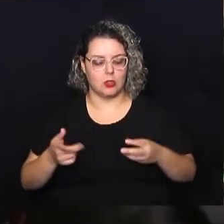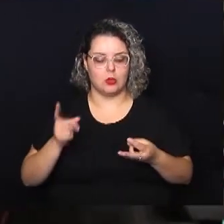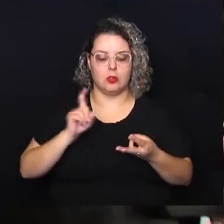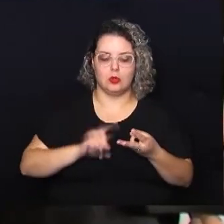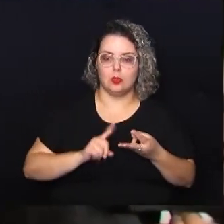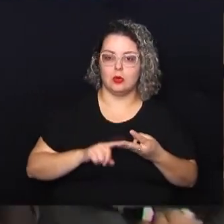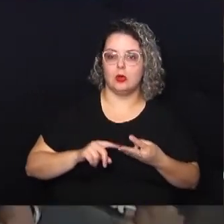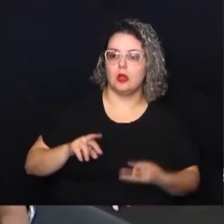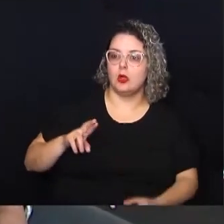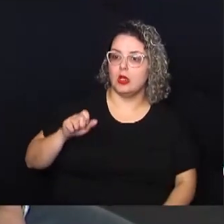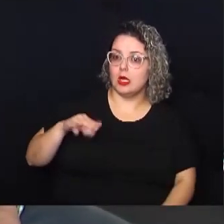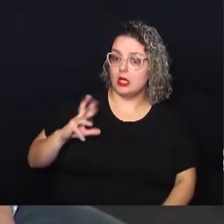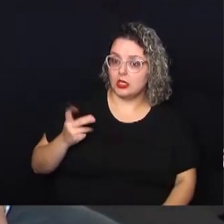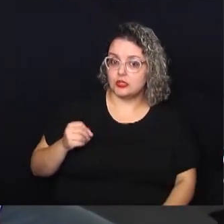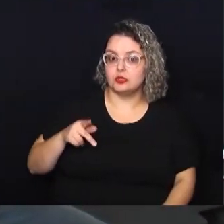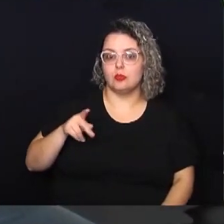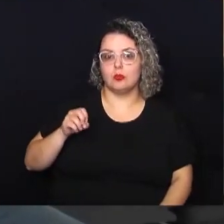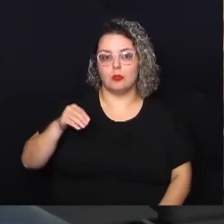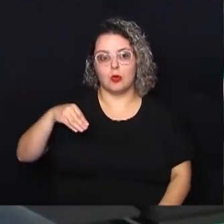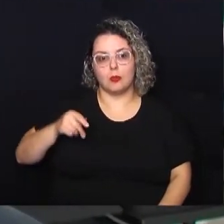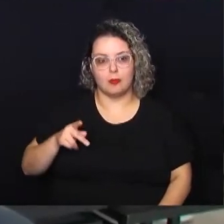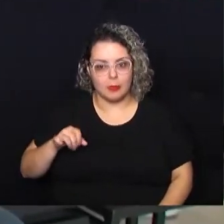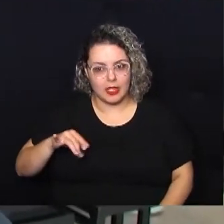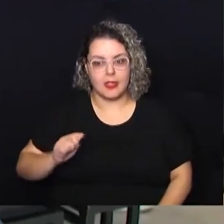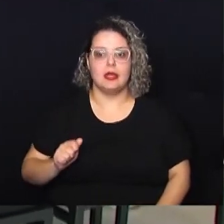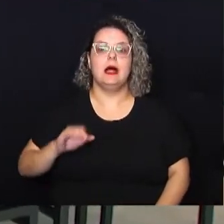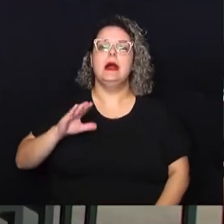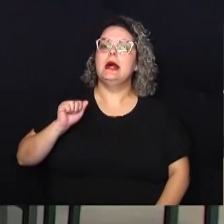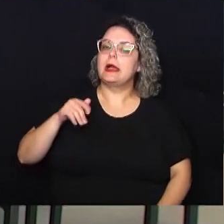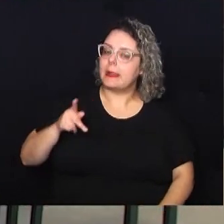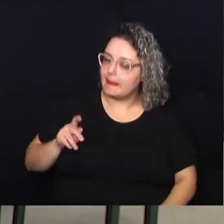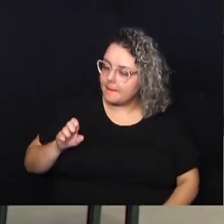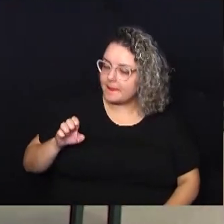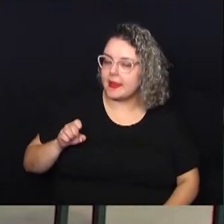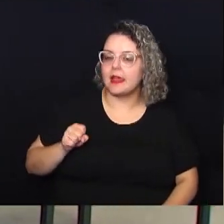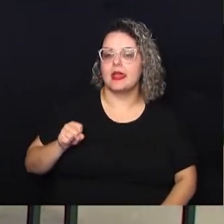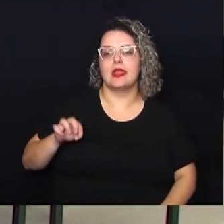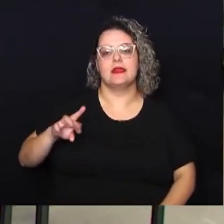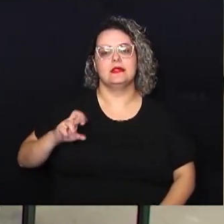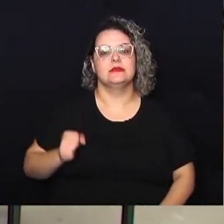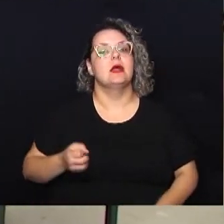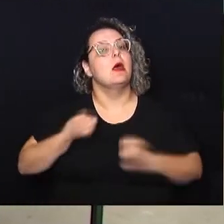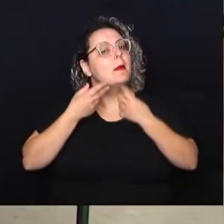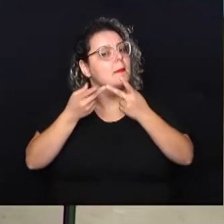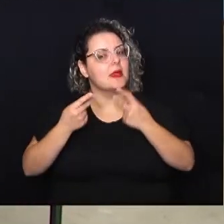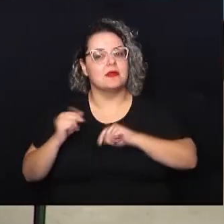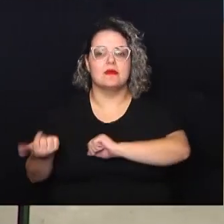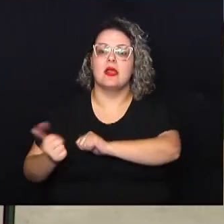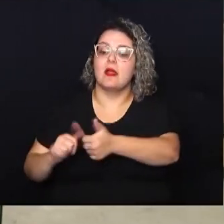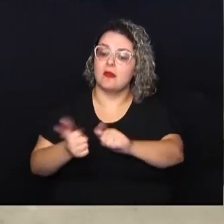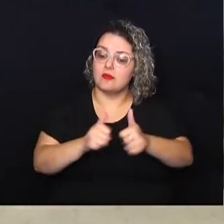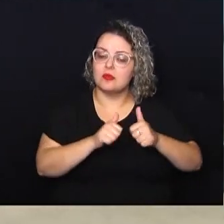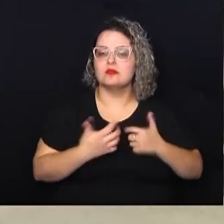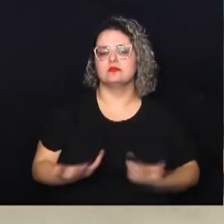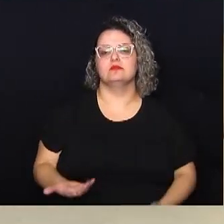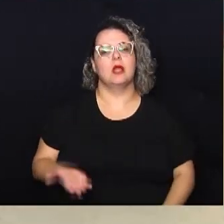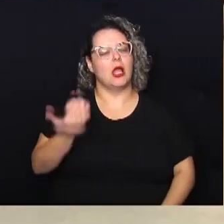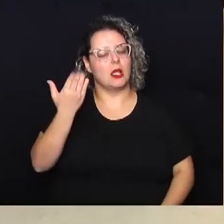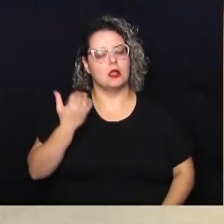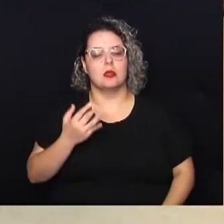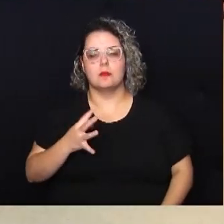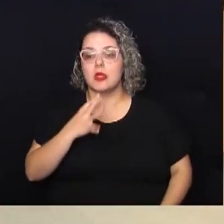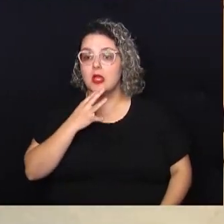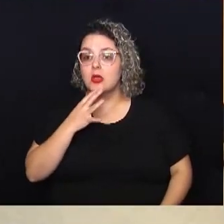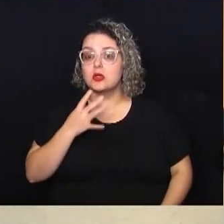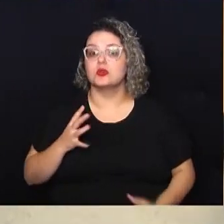Rancho Pompeia, a Cabana Campestre. Então, sejam muito bem-vindos, avaliem aí, cheguem para avaliar todos